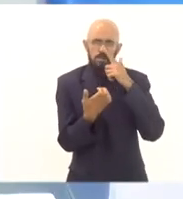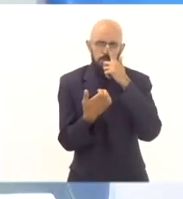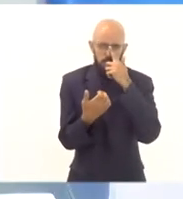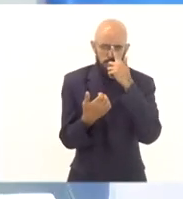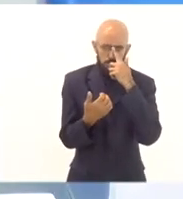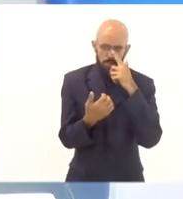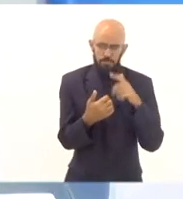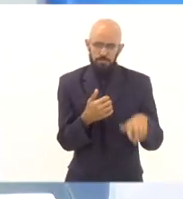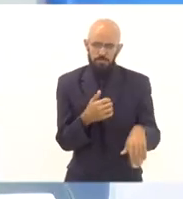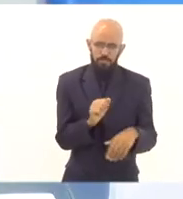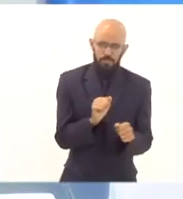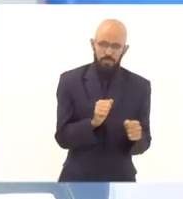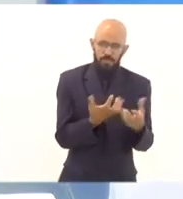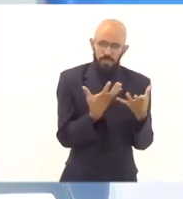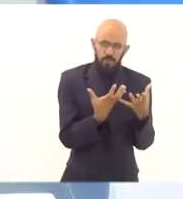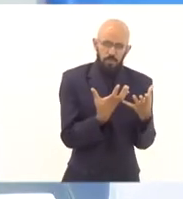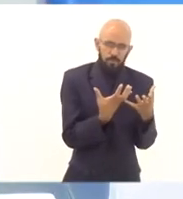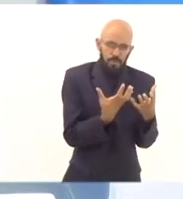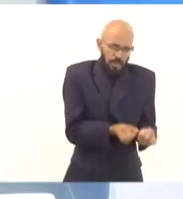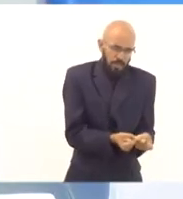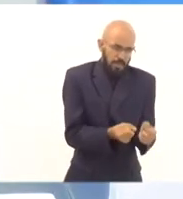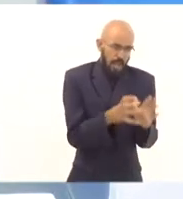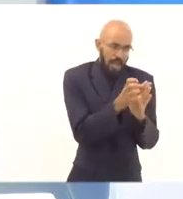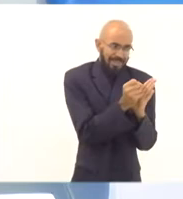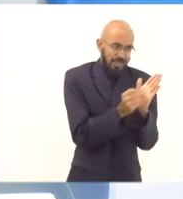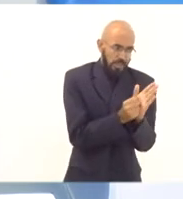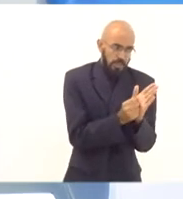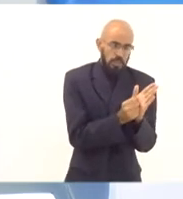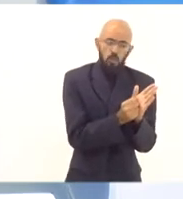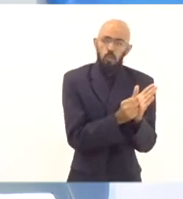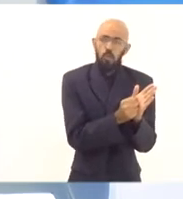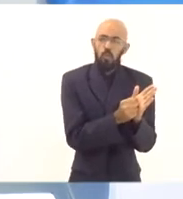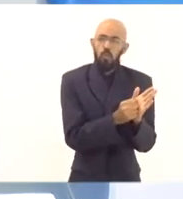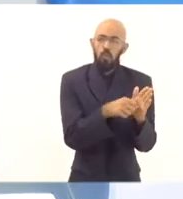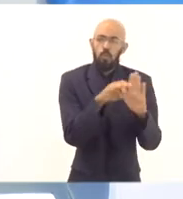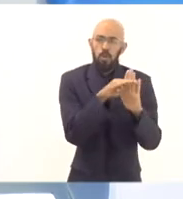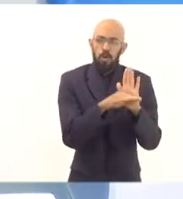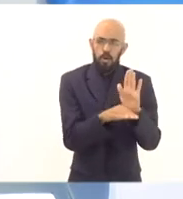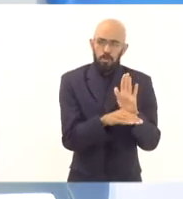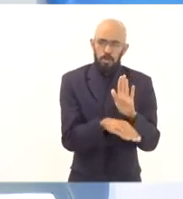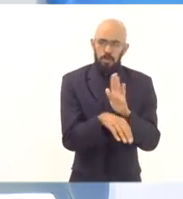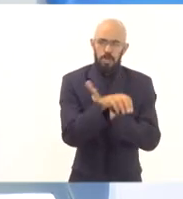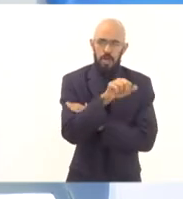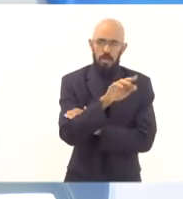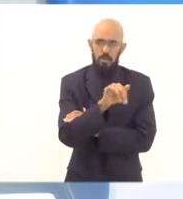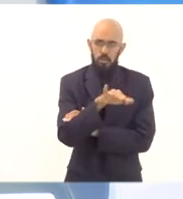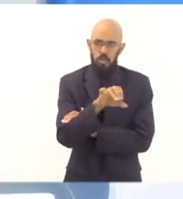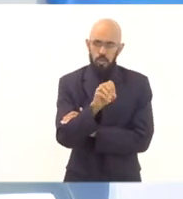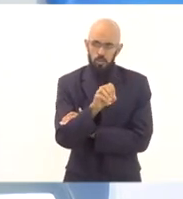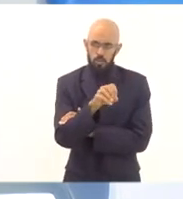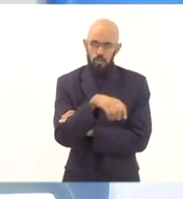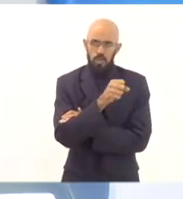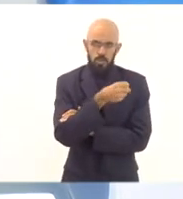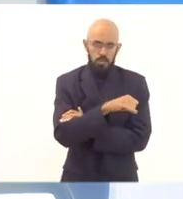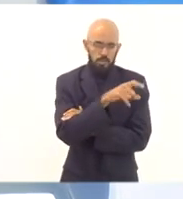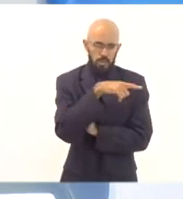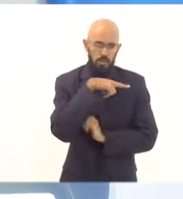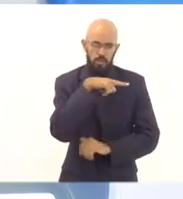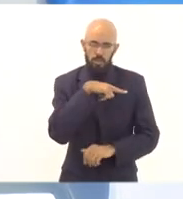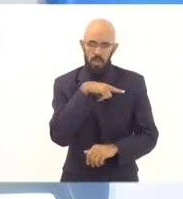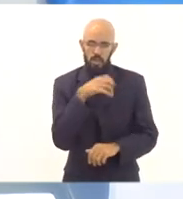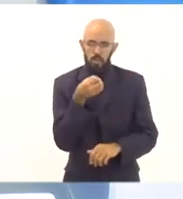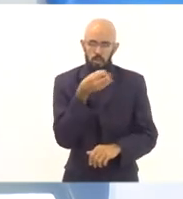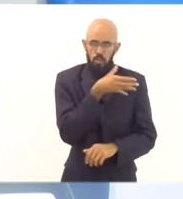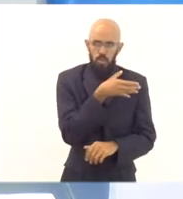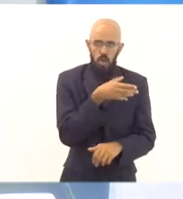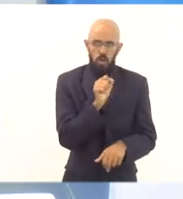do perfil dos empreendedores que aderiram ao programa da gerir se a perspectiva de aumento de novos